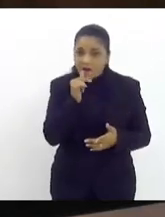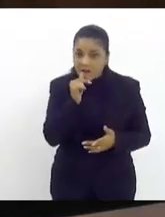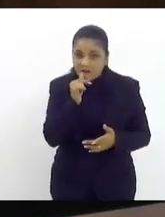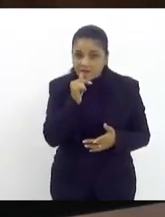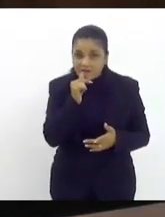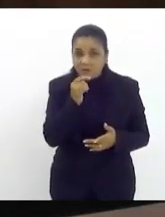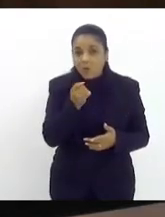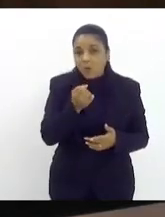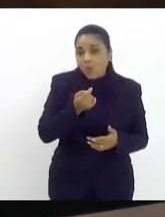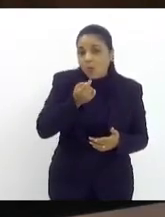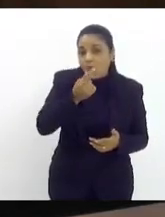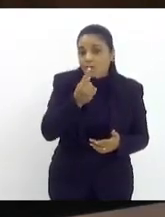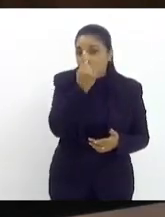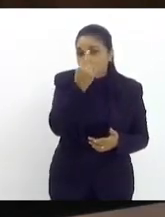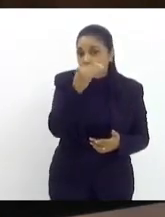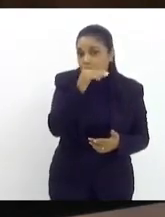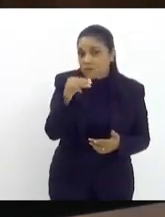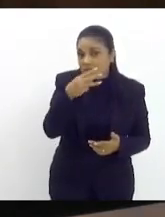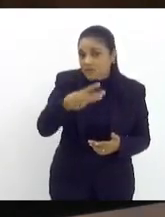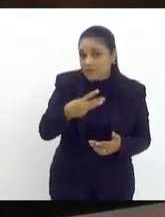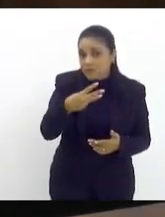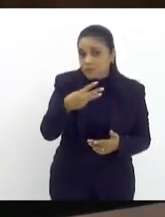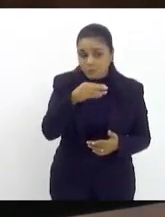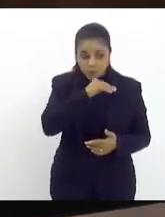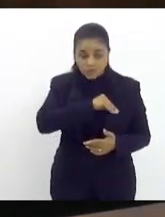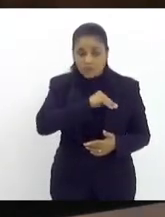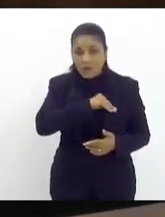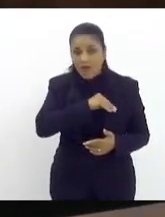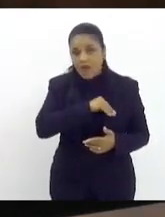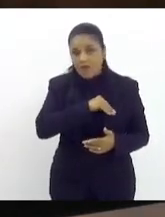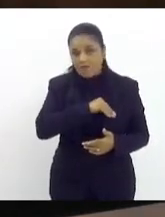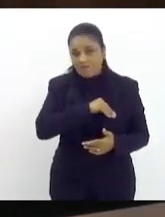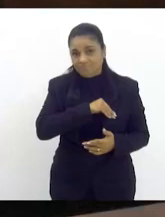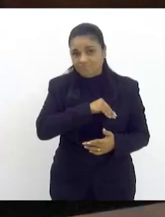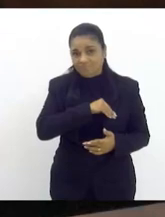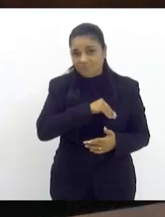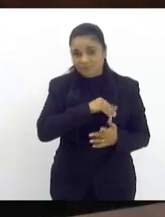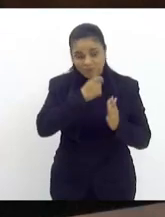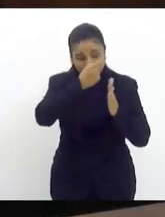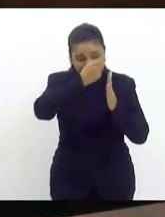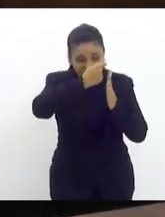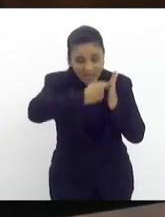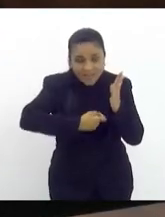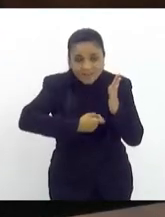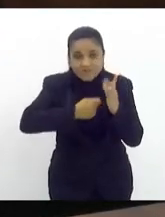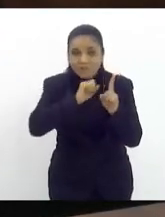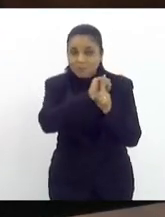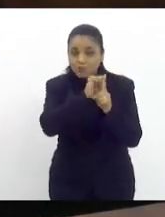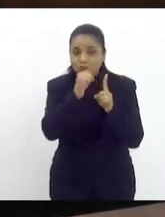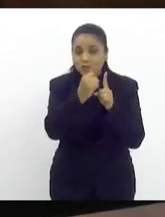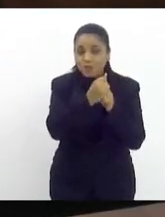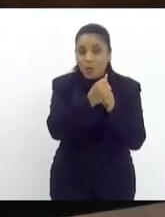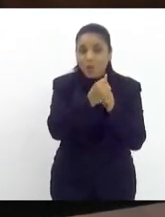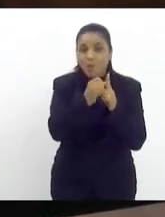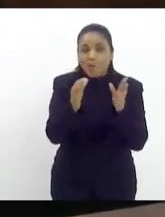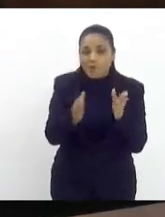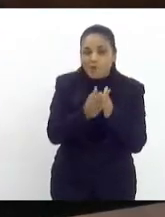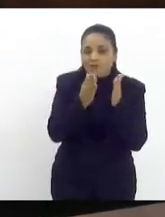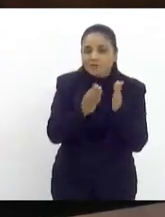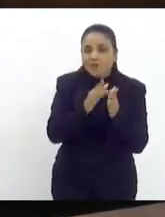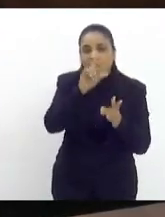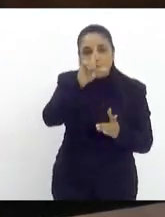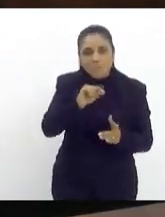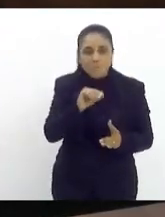seu salário. E nós estamos tentando aqui instituir a tarifa social para a população de baixa renda, para as comunidades